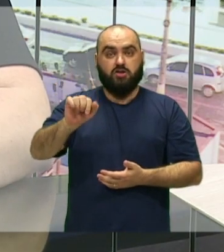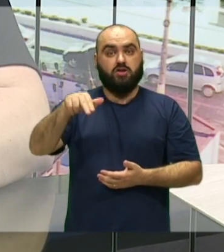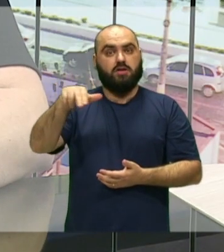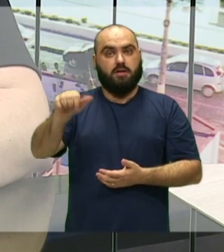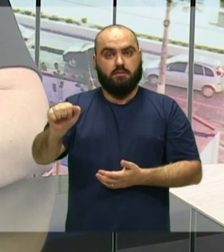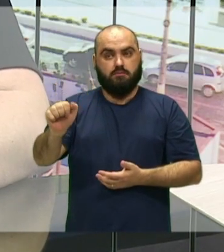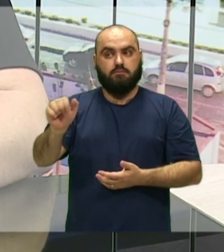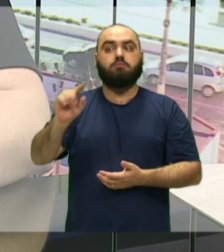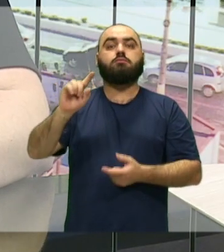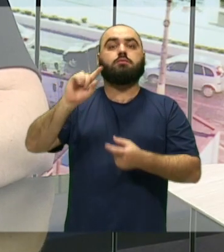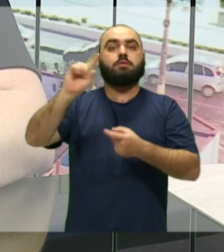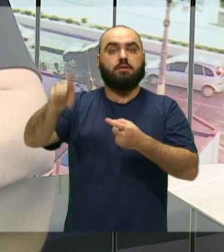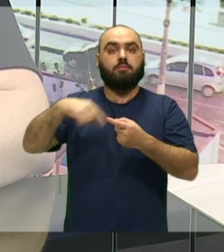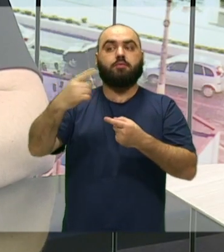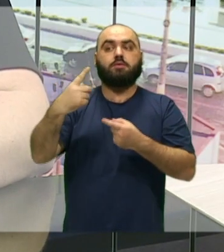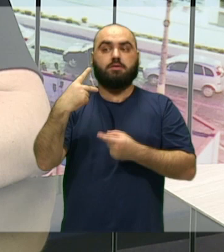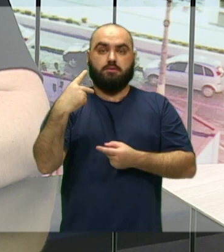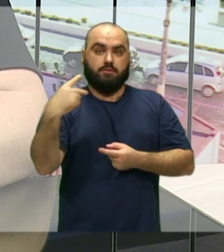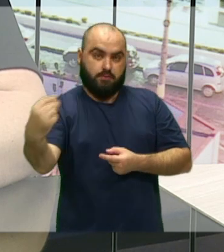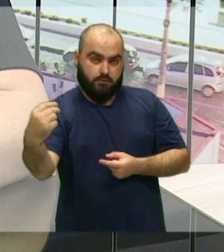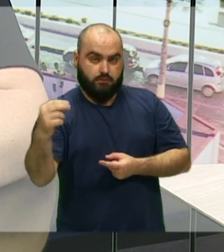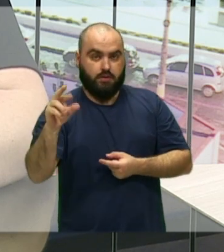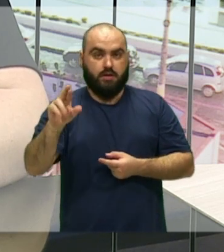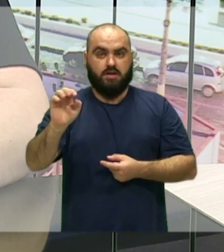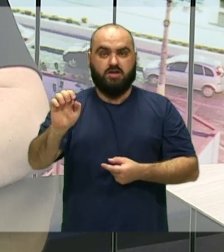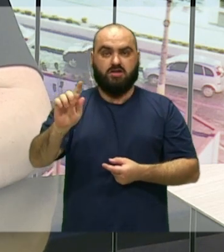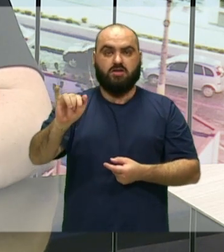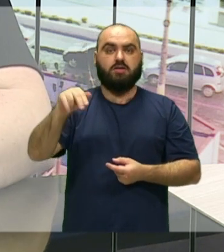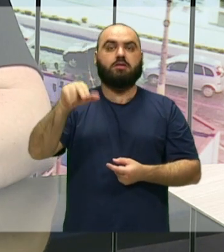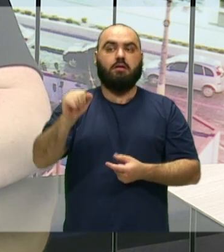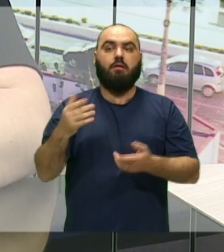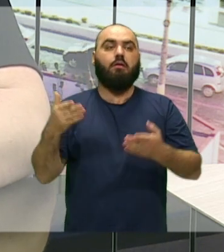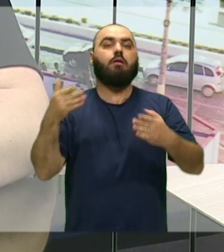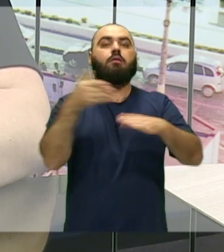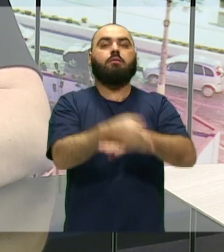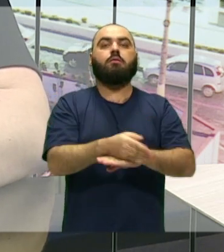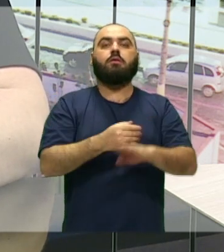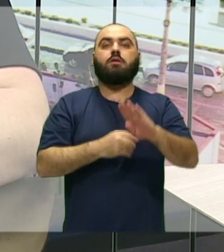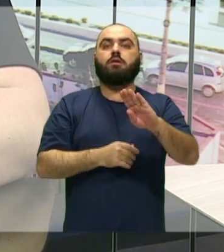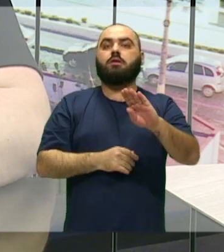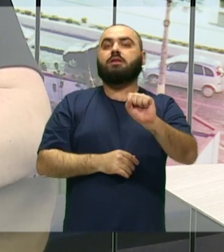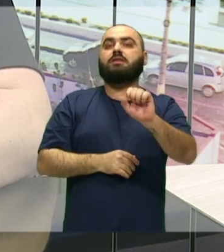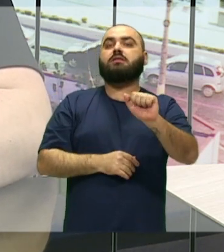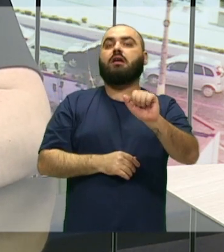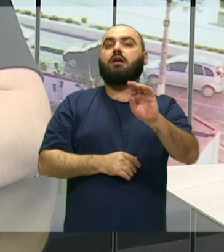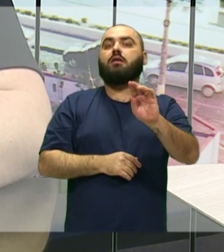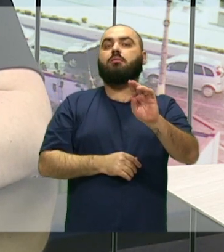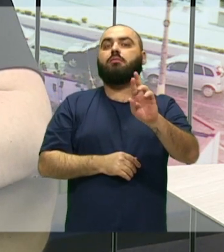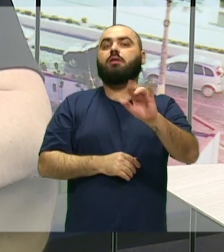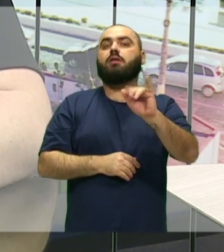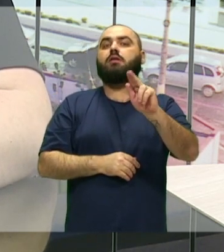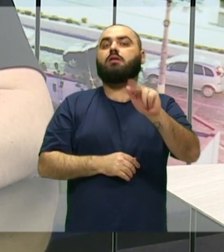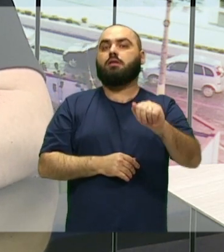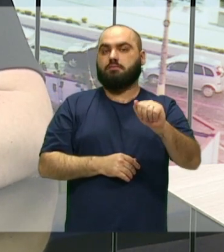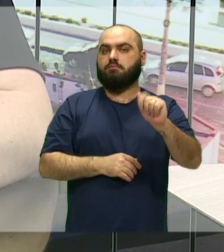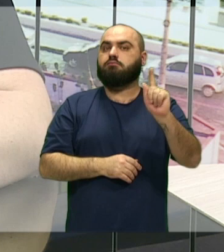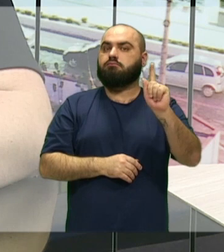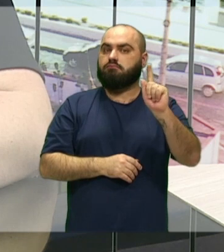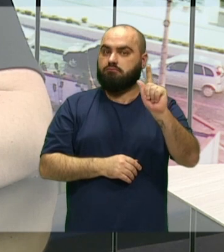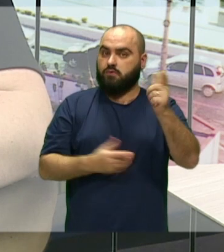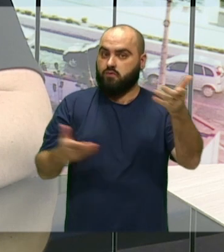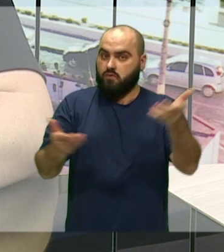aí depois a Regina saiu e E aí entrou a Sabrina eh que hoje tá trabalhando